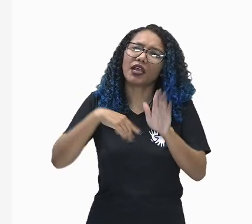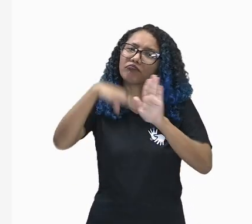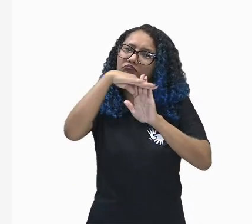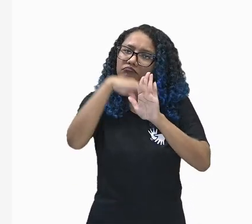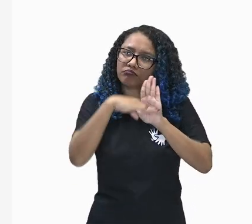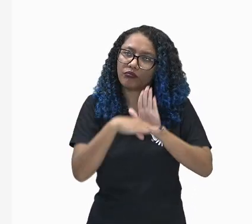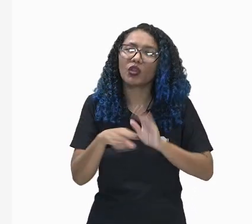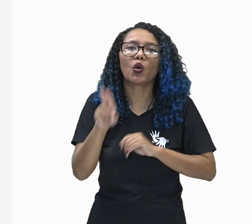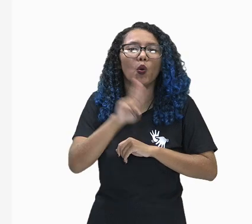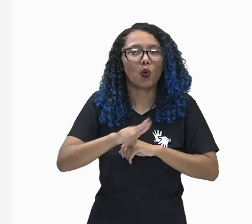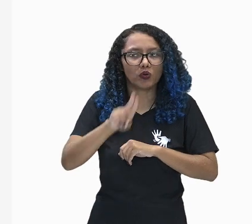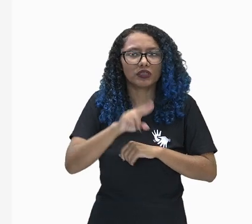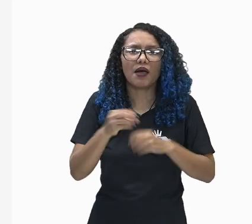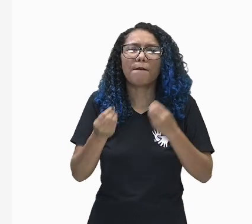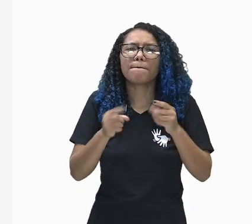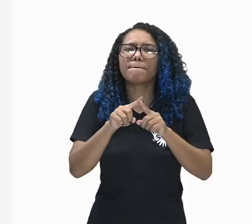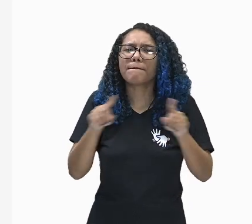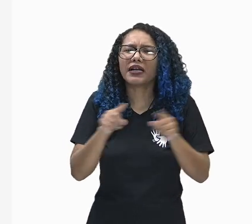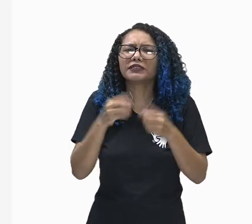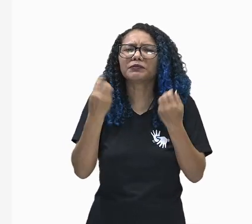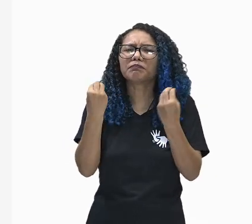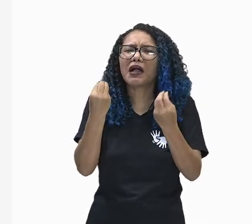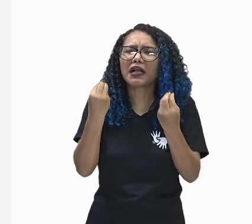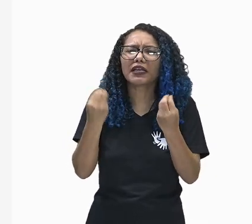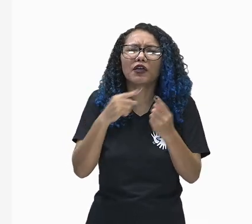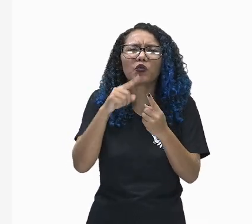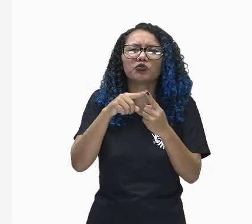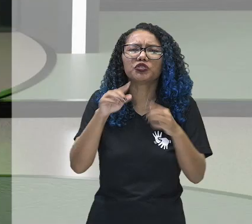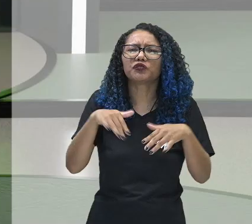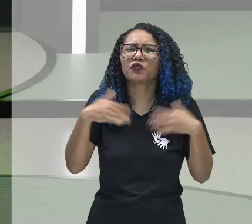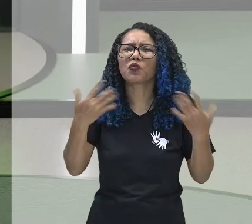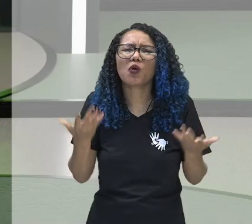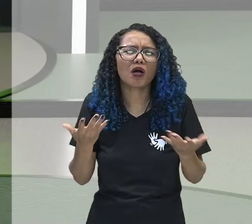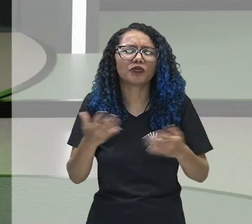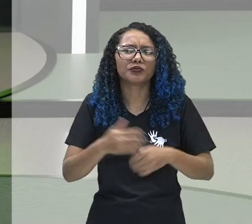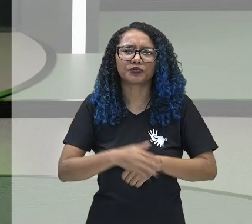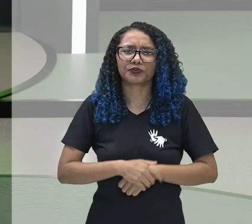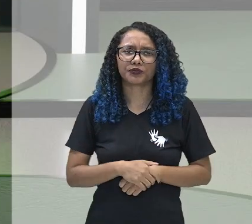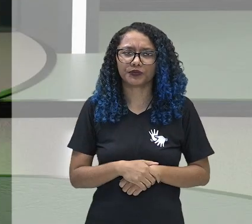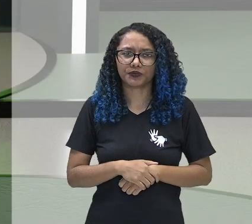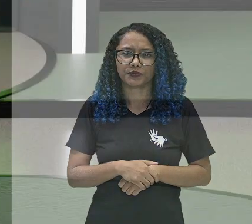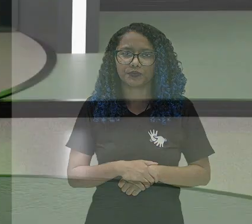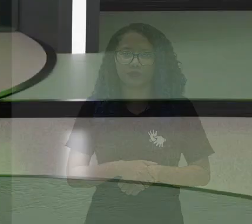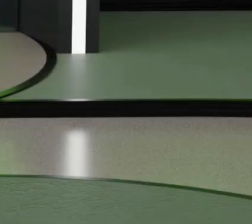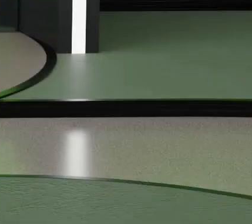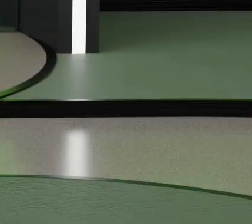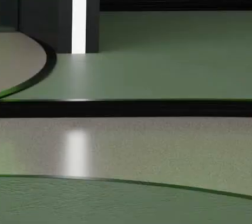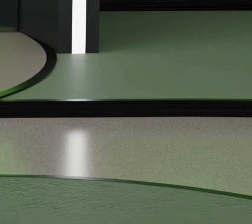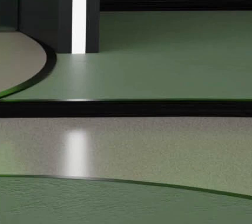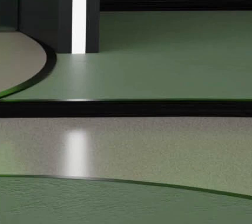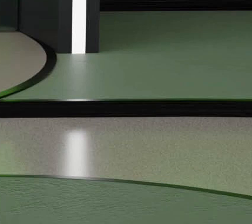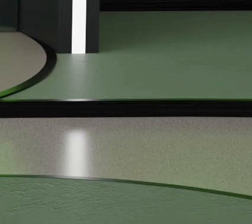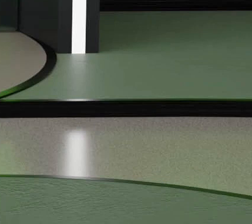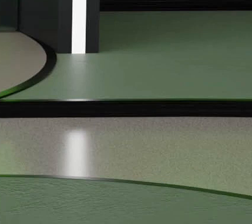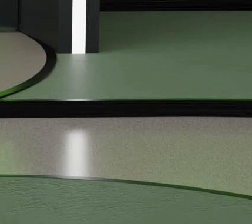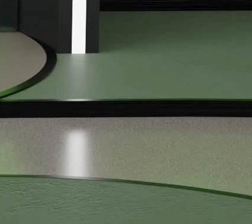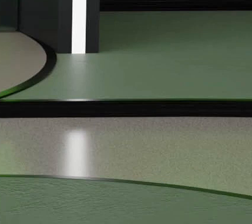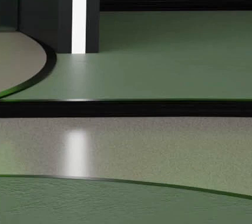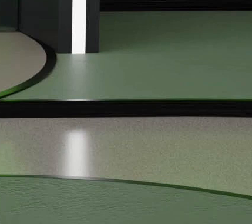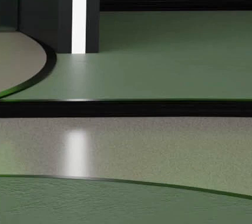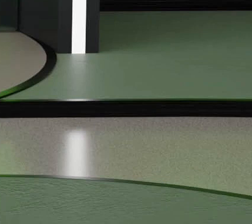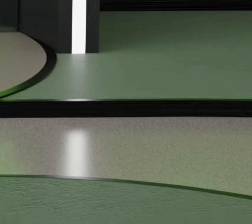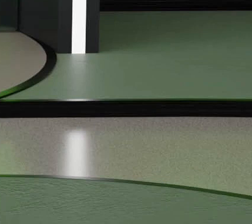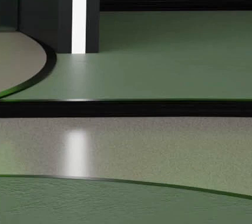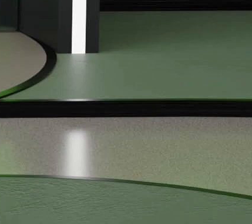para que serve isso, professora? Para que eu quero uma planta que brilha? Para que quero um rato com uma orelha